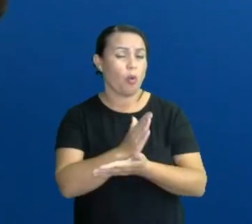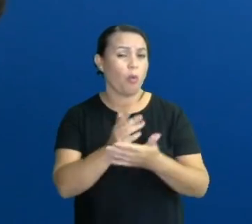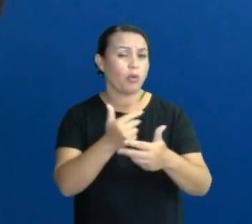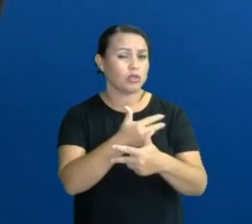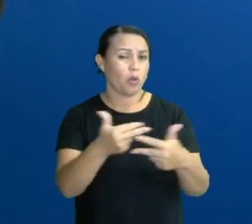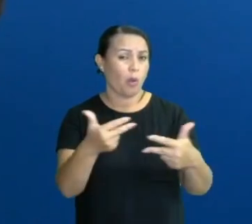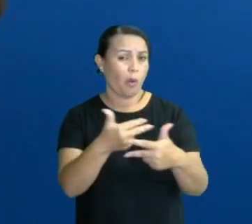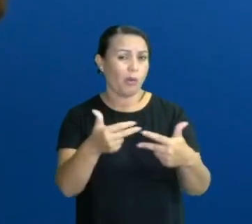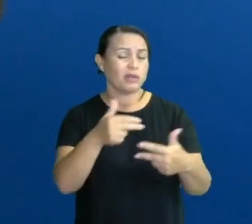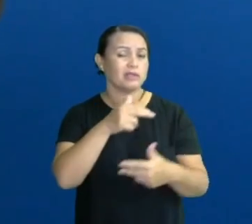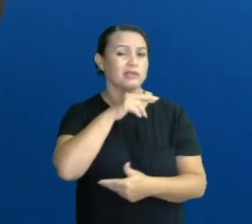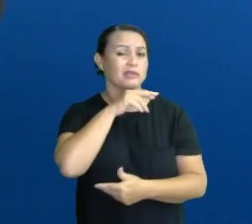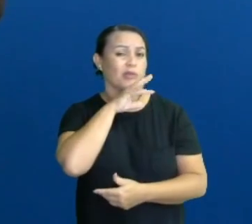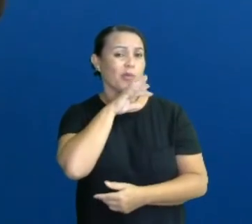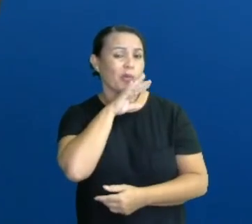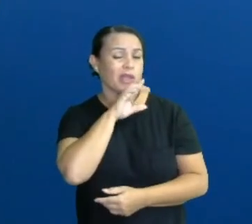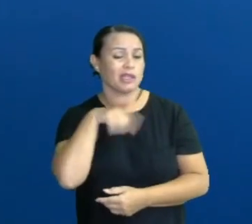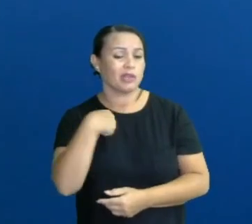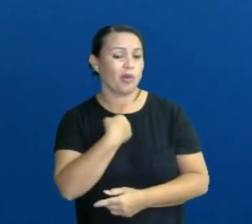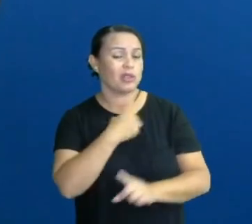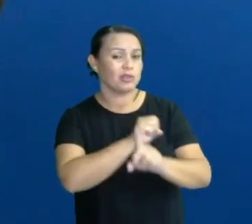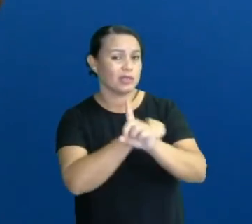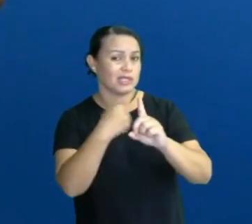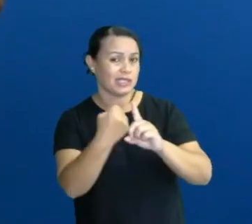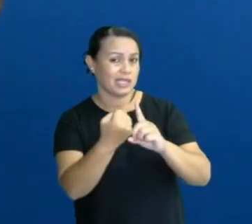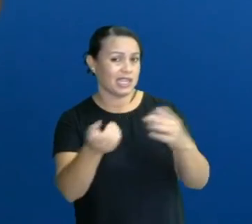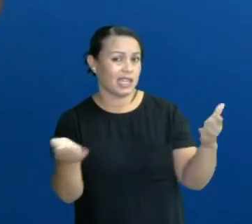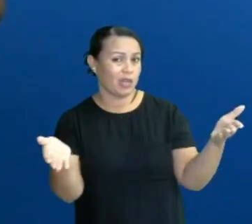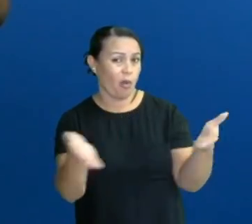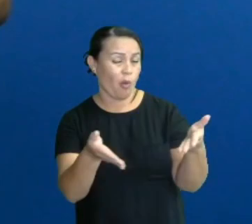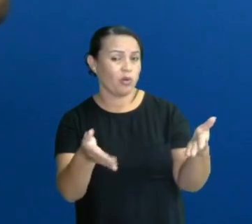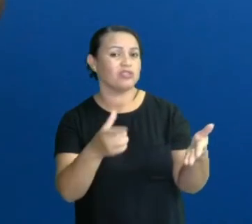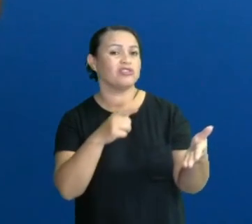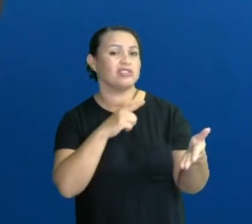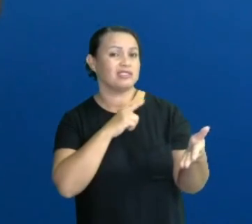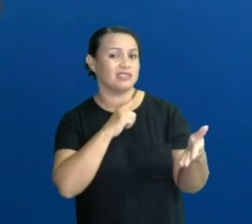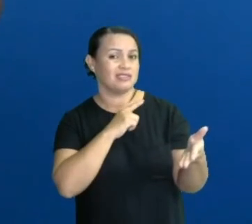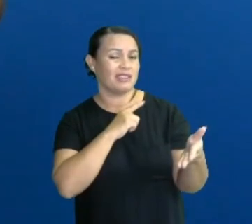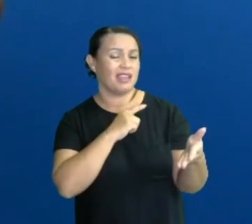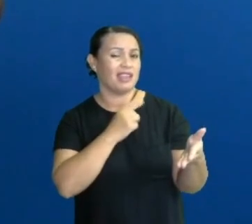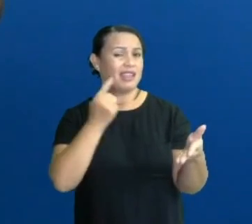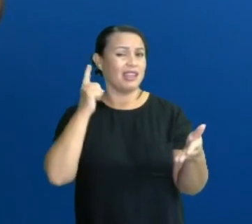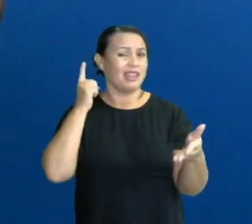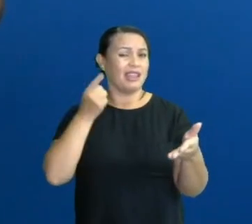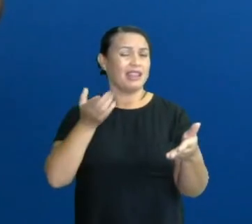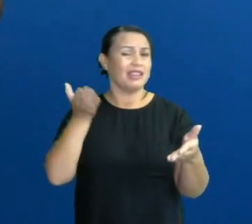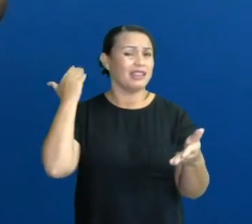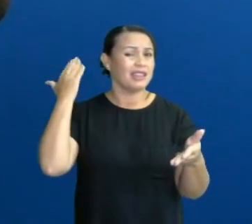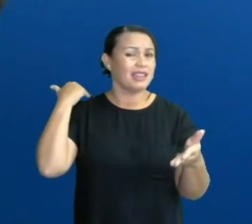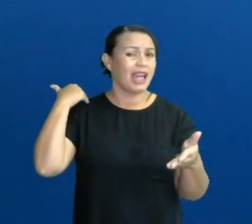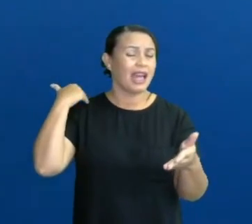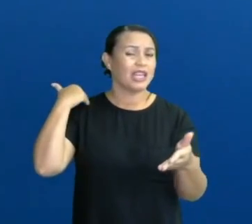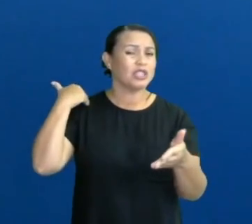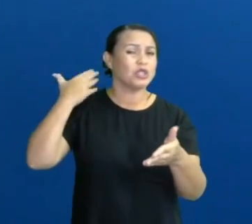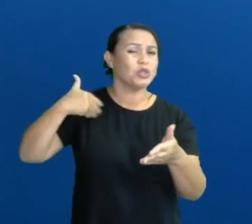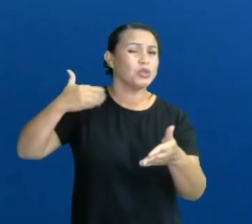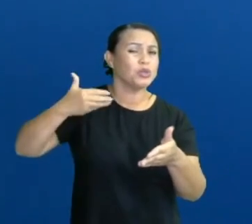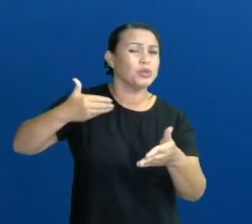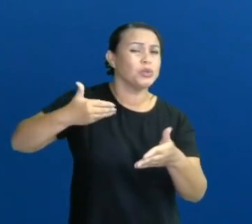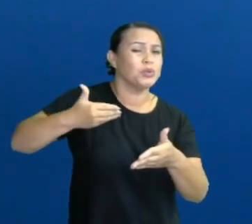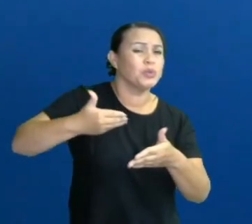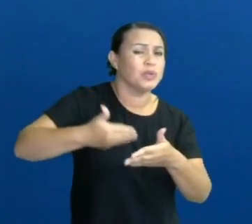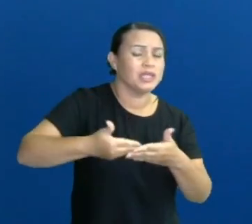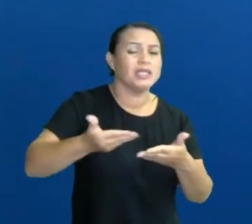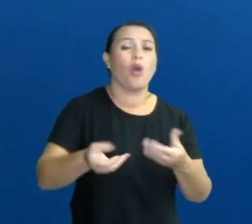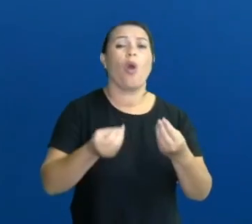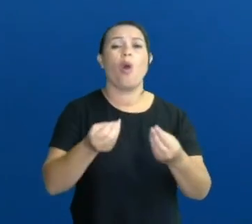mazelas da nossa sociedade, na atualidade, tem sua gênese lá no início, através desse processo